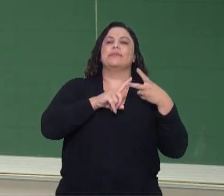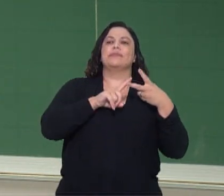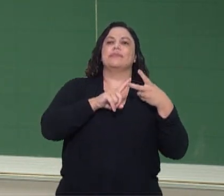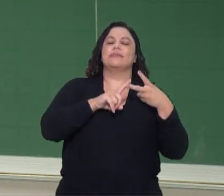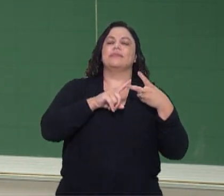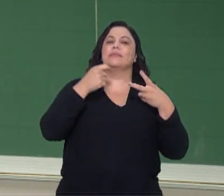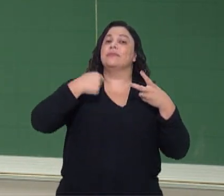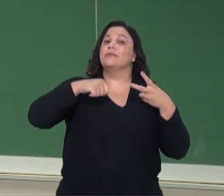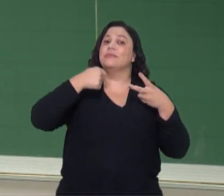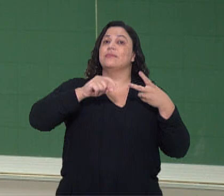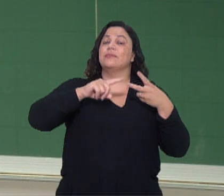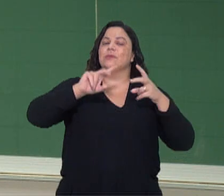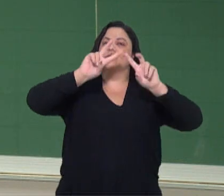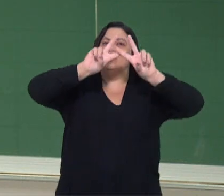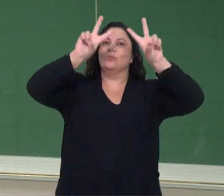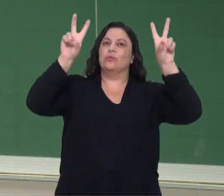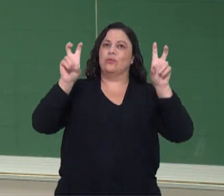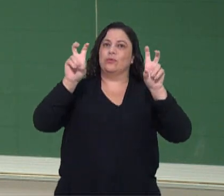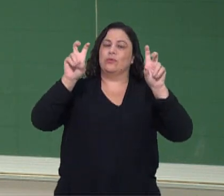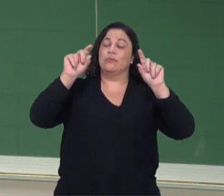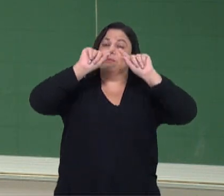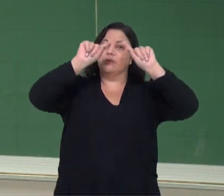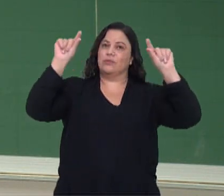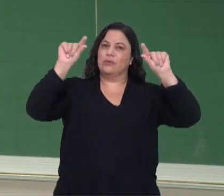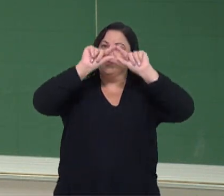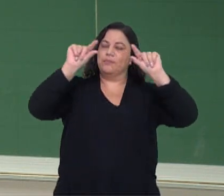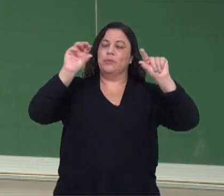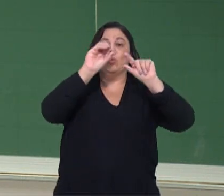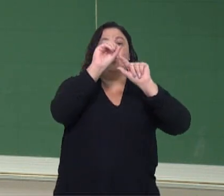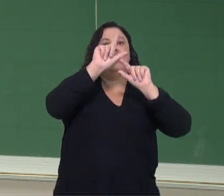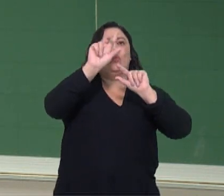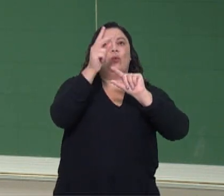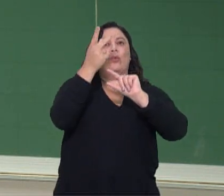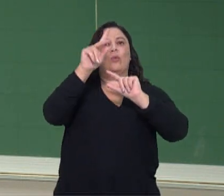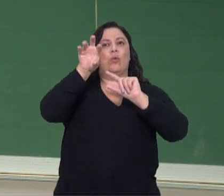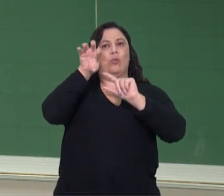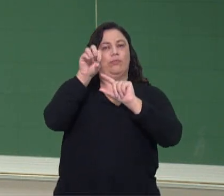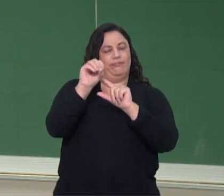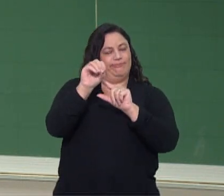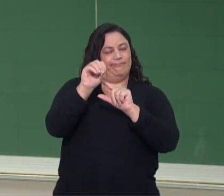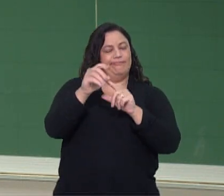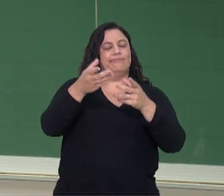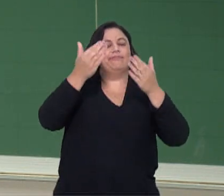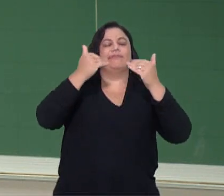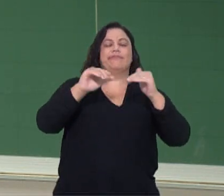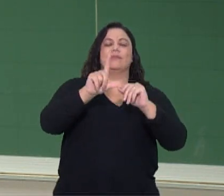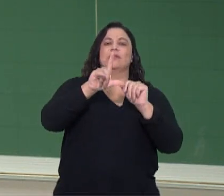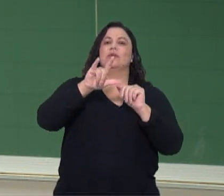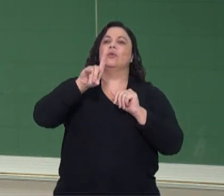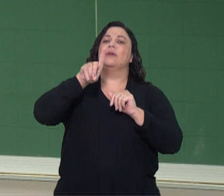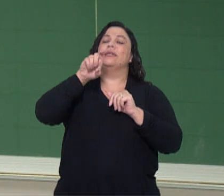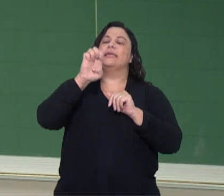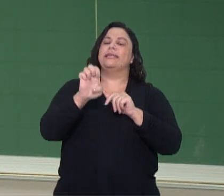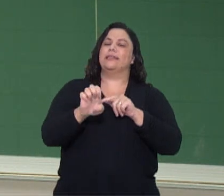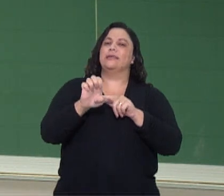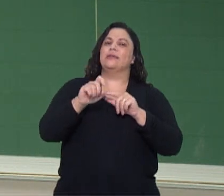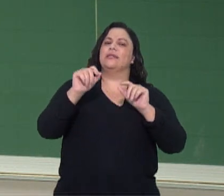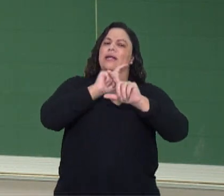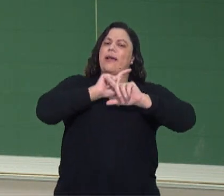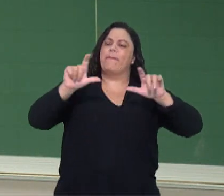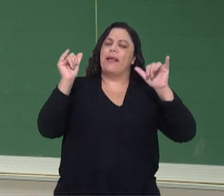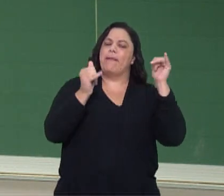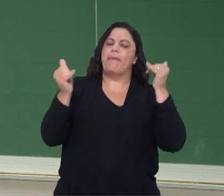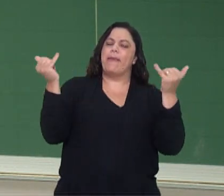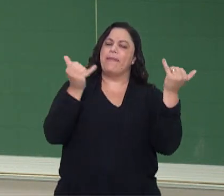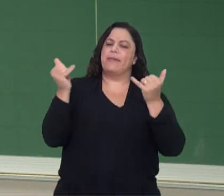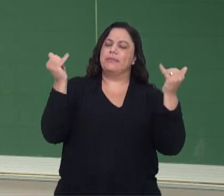um subtítulo, que eu também posso chamar de olho. Na notícia também tem o lead, que tem aquelas informações